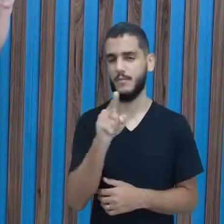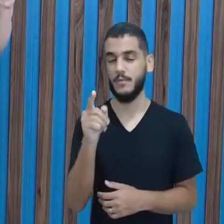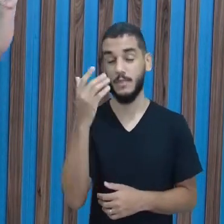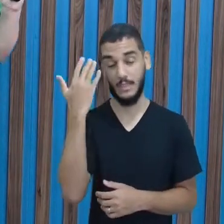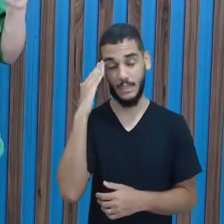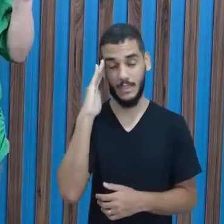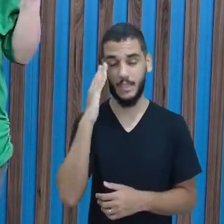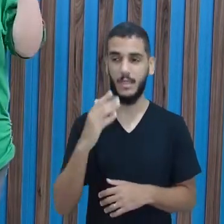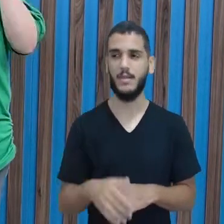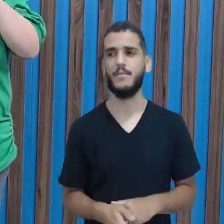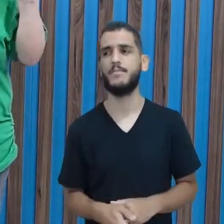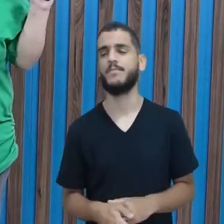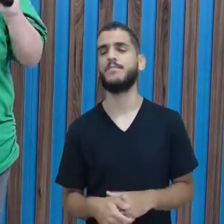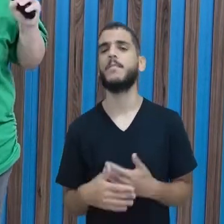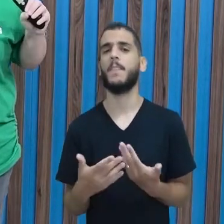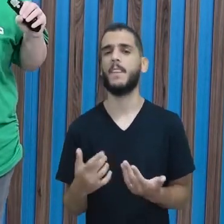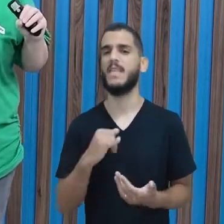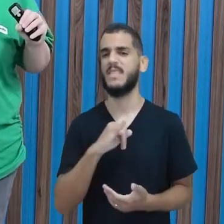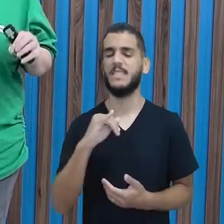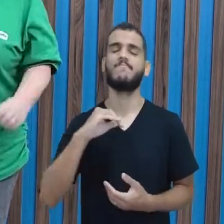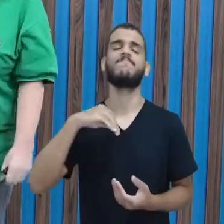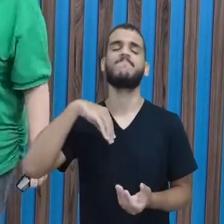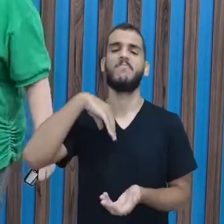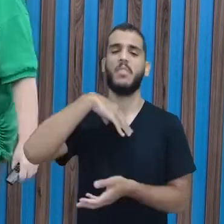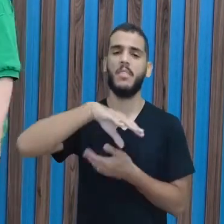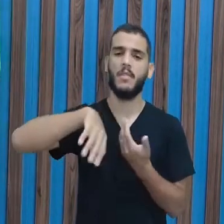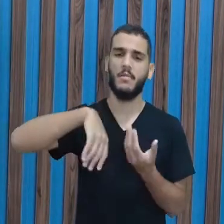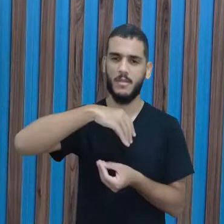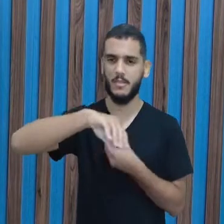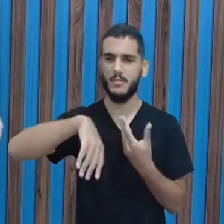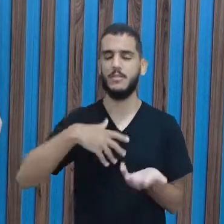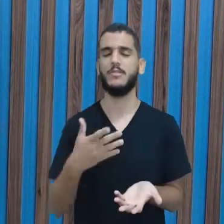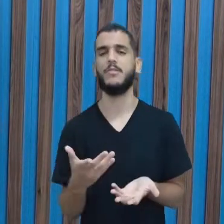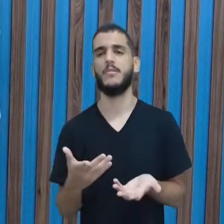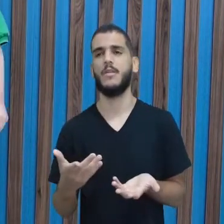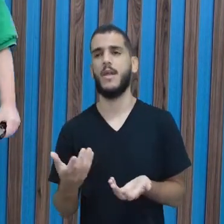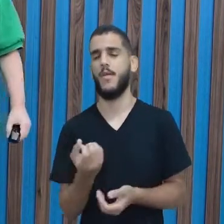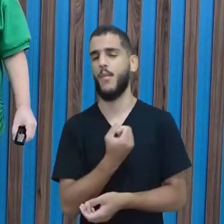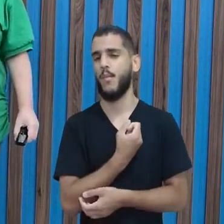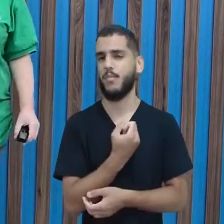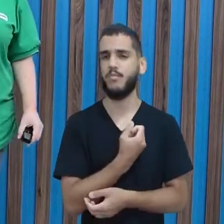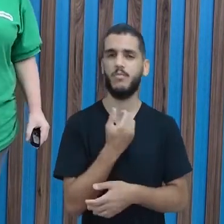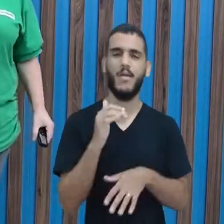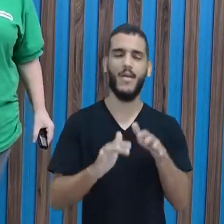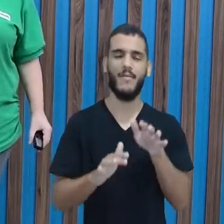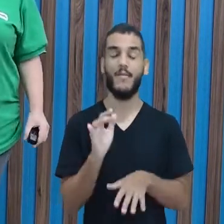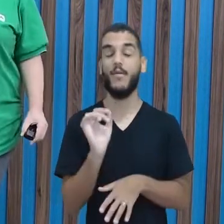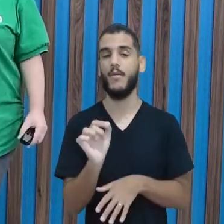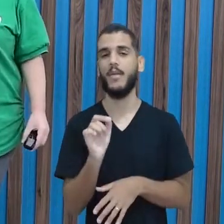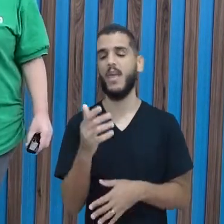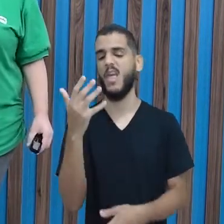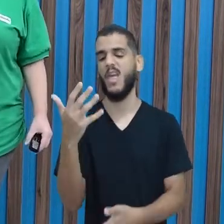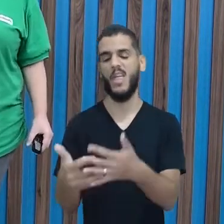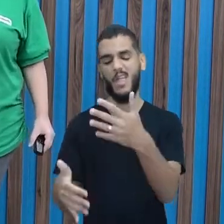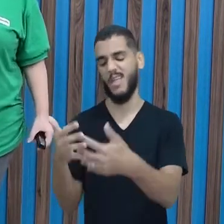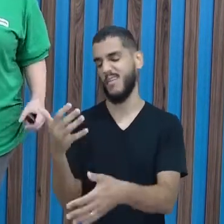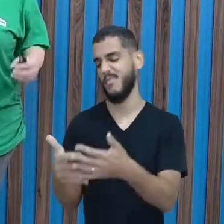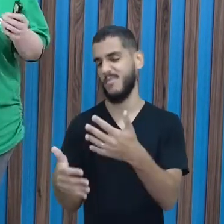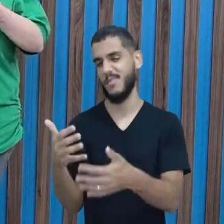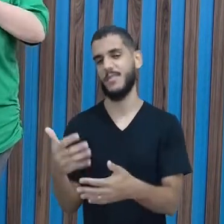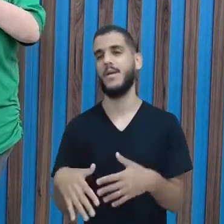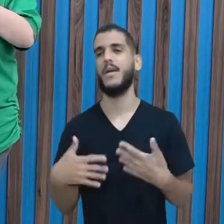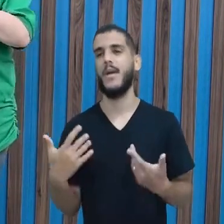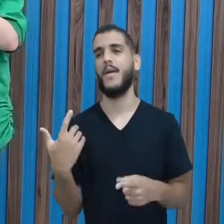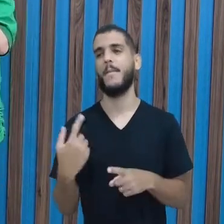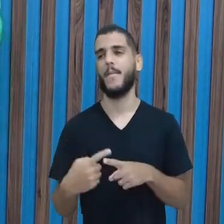separado, porque quando você mistura as grandezas, você muitas vezes se atrapalha nos cálculos, porque